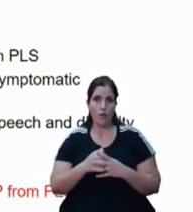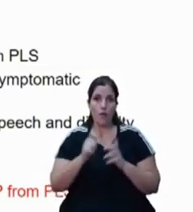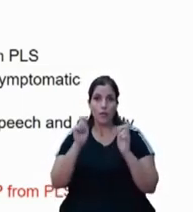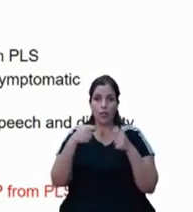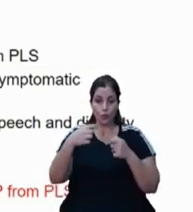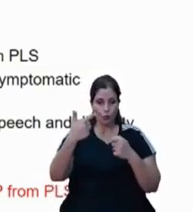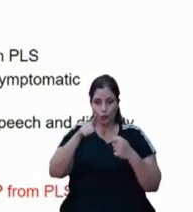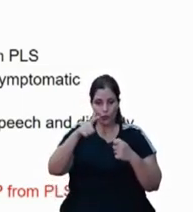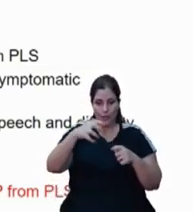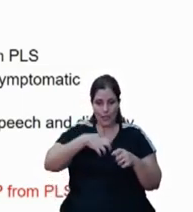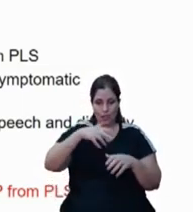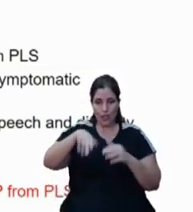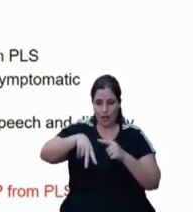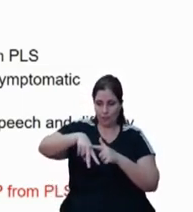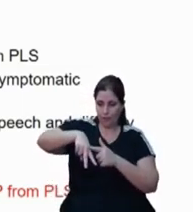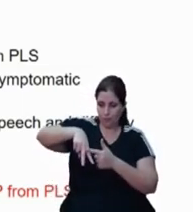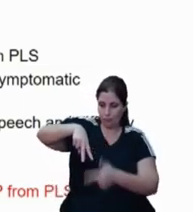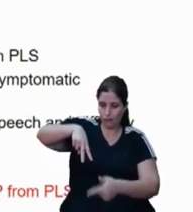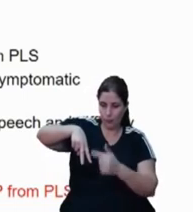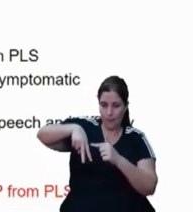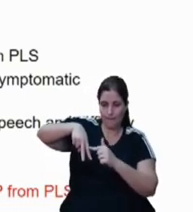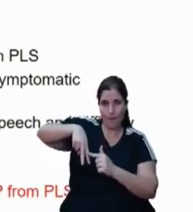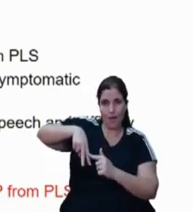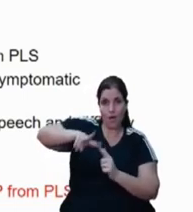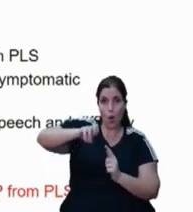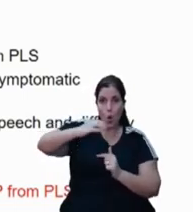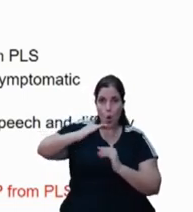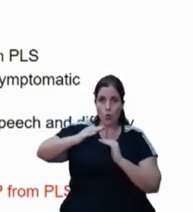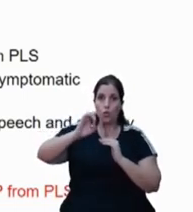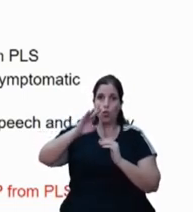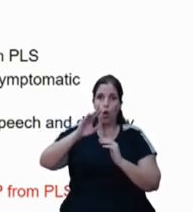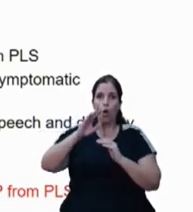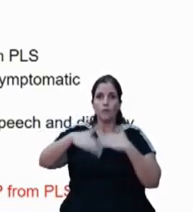ou envolvimento de apenas uma metade do corpo.